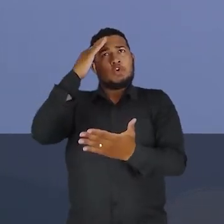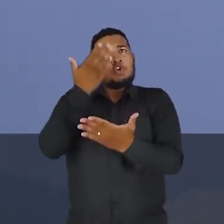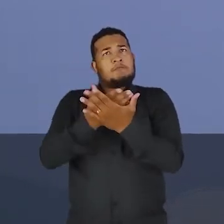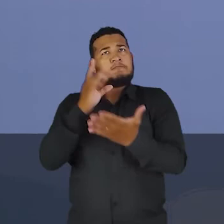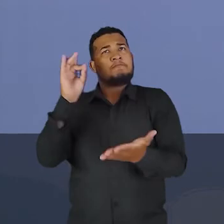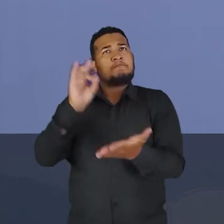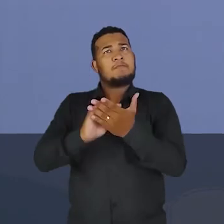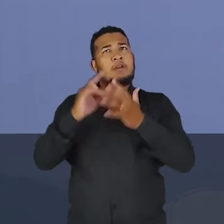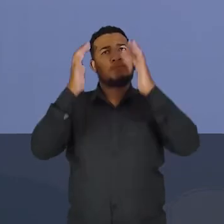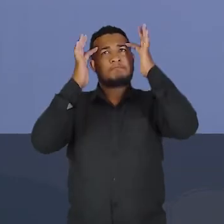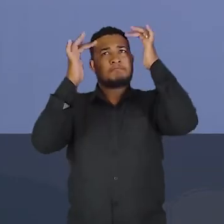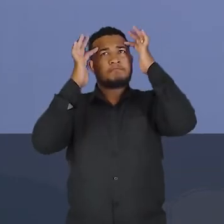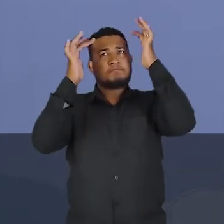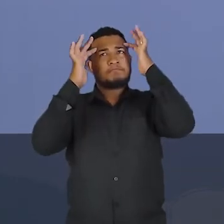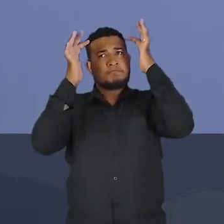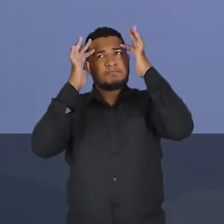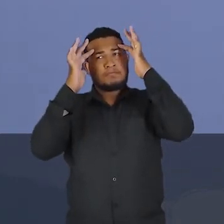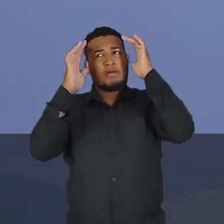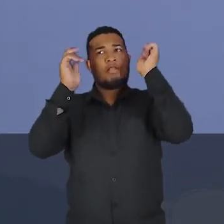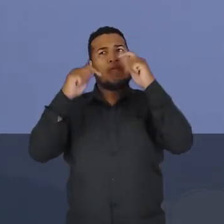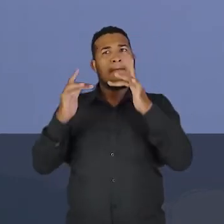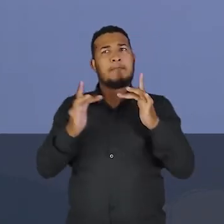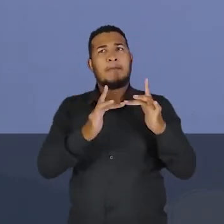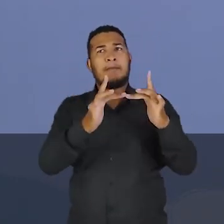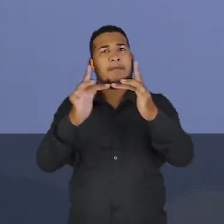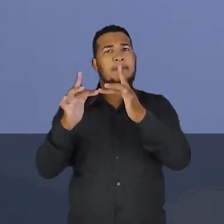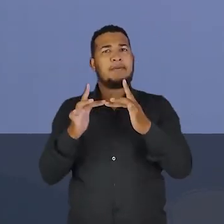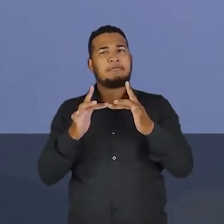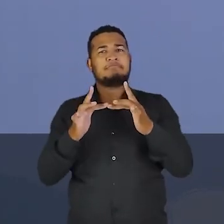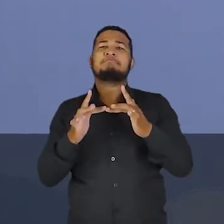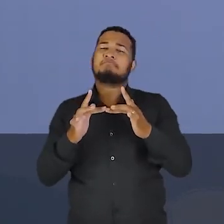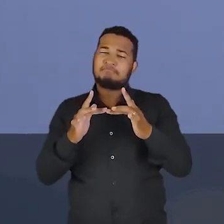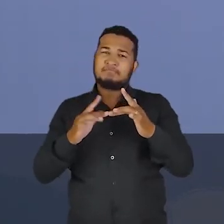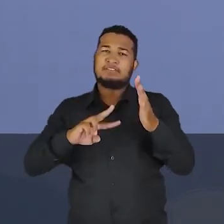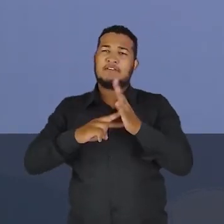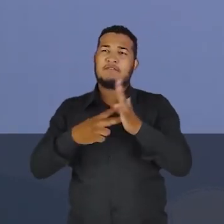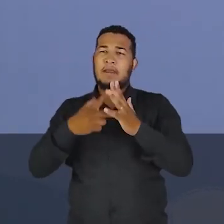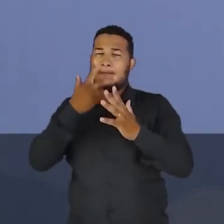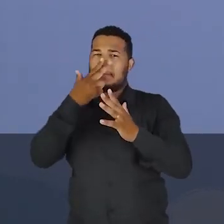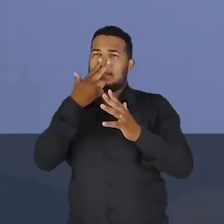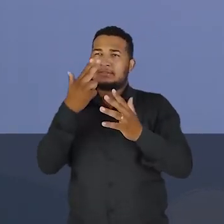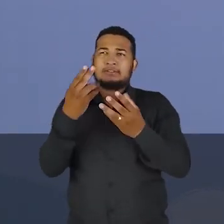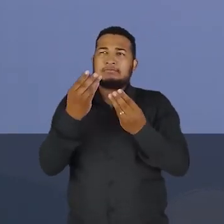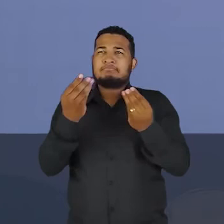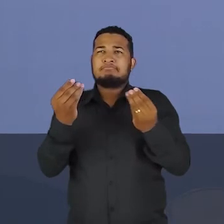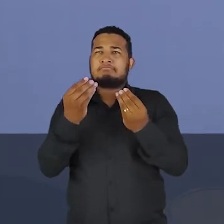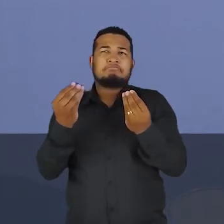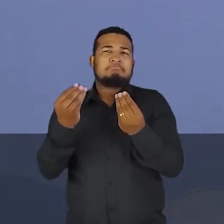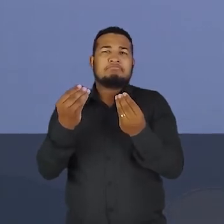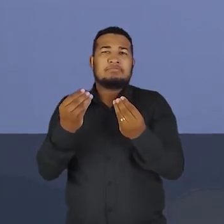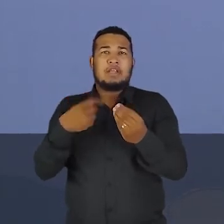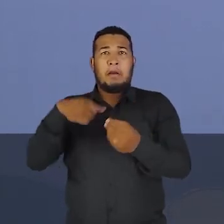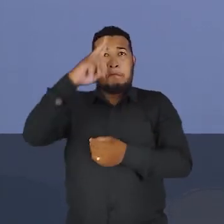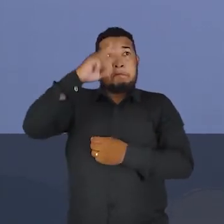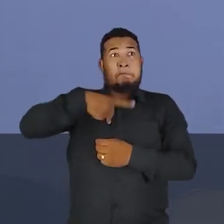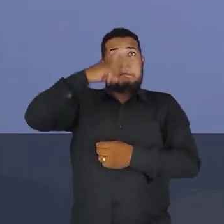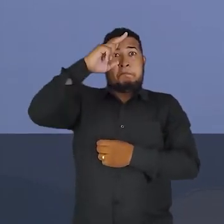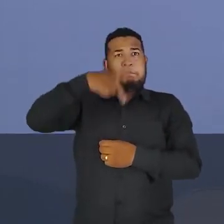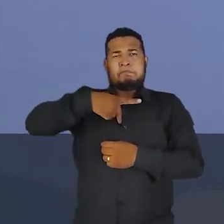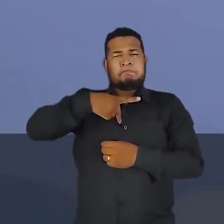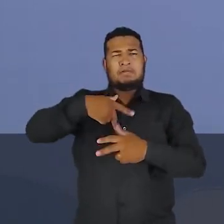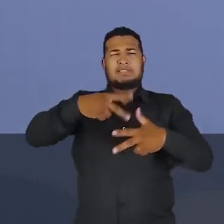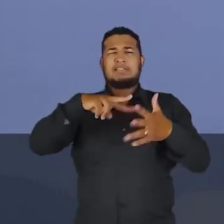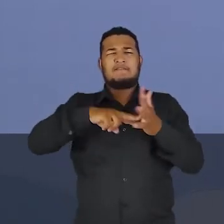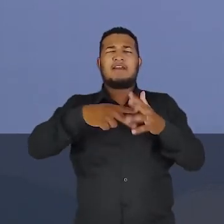isso basta para que todos convivam, a gente começa a perder um elo dessa rede. Nós começamos a colocar os